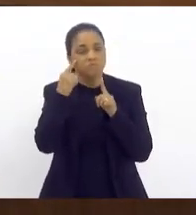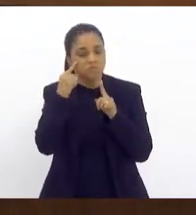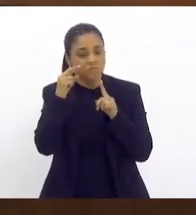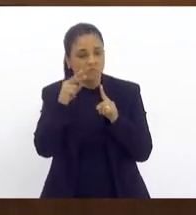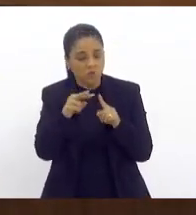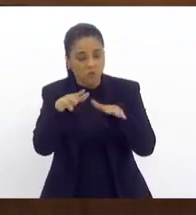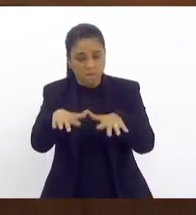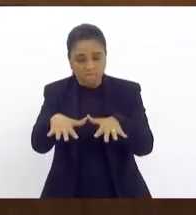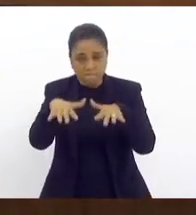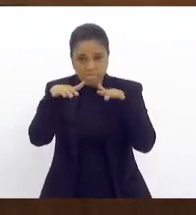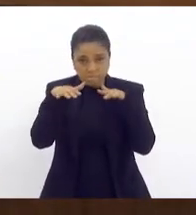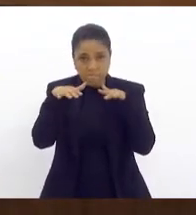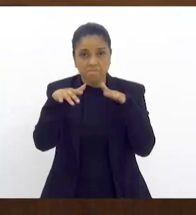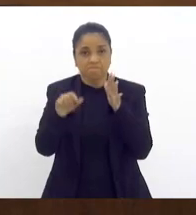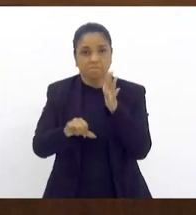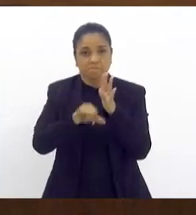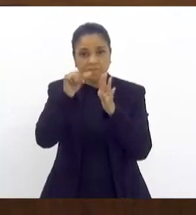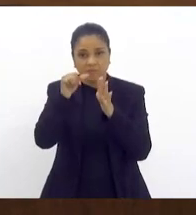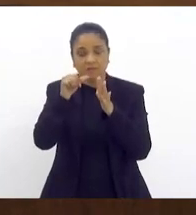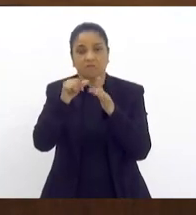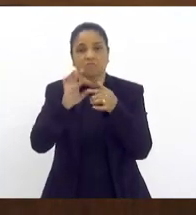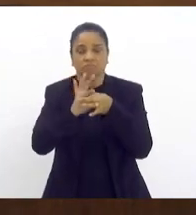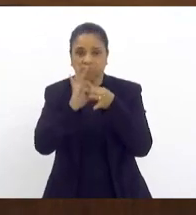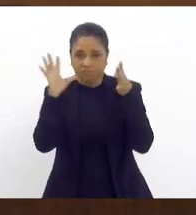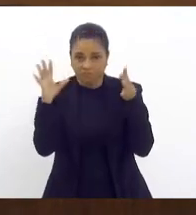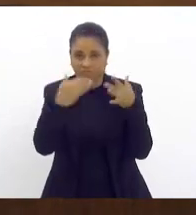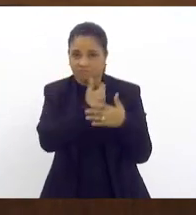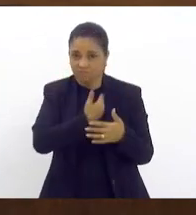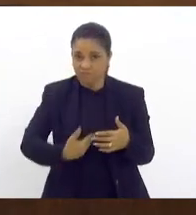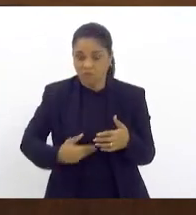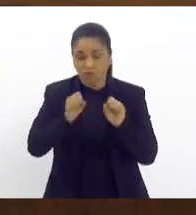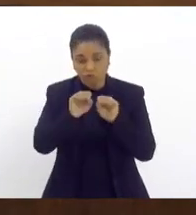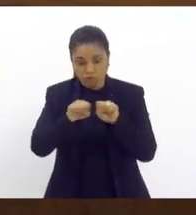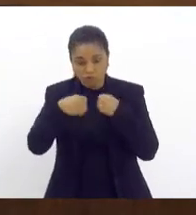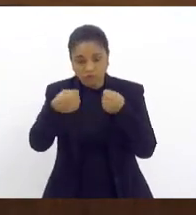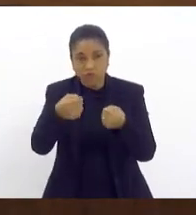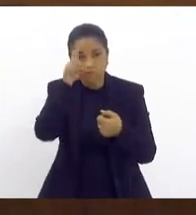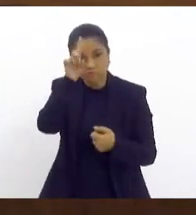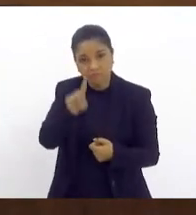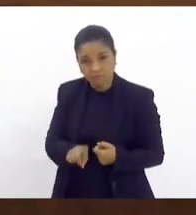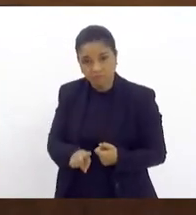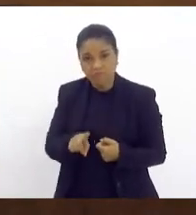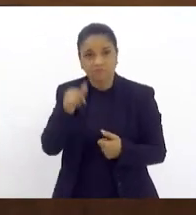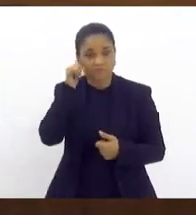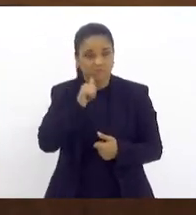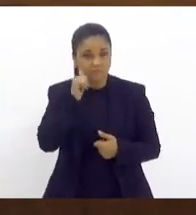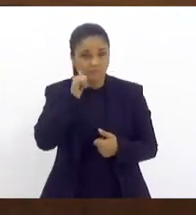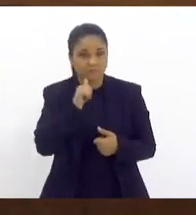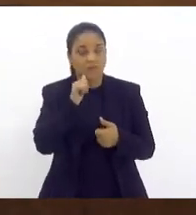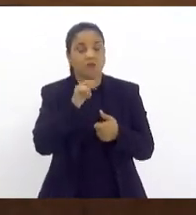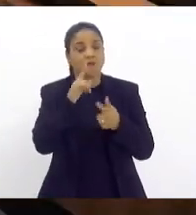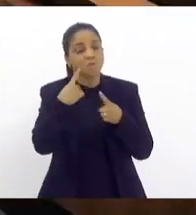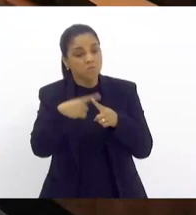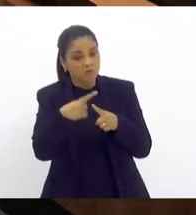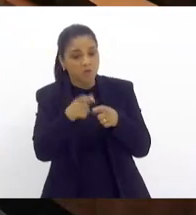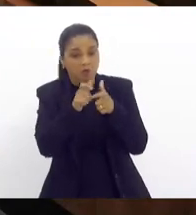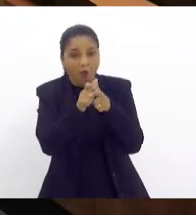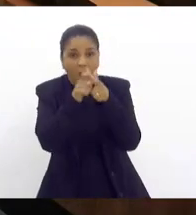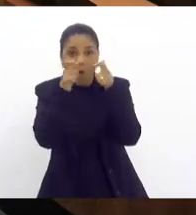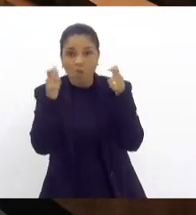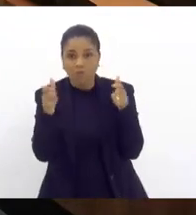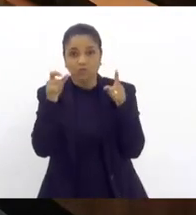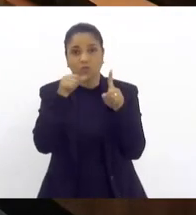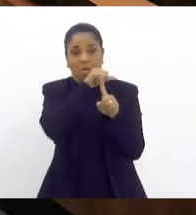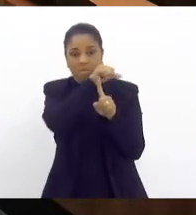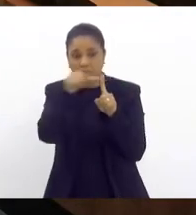pública da comissão de defesa dos direitos da mulher foi exatamente sobre o aumento do número de feminicídios no estado do Rio de